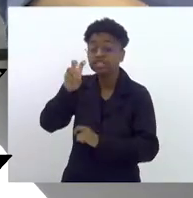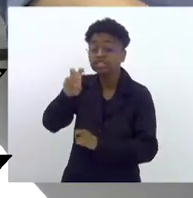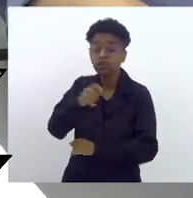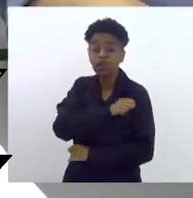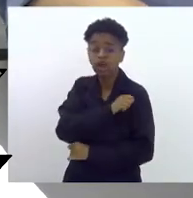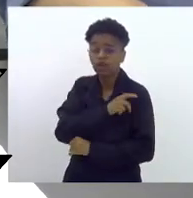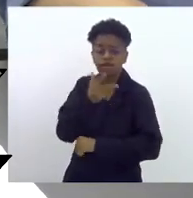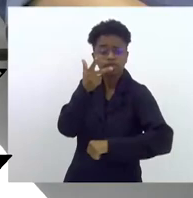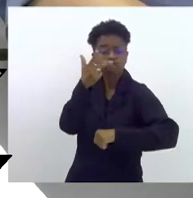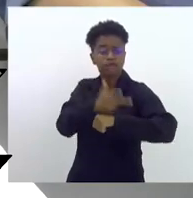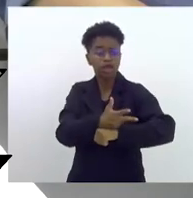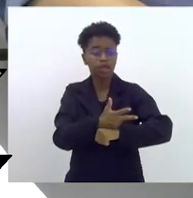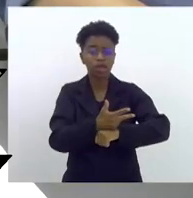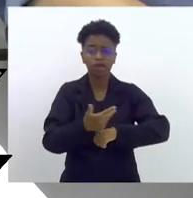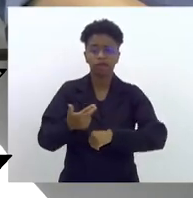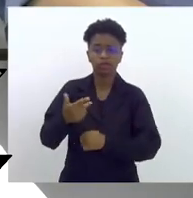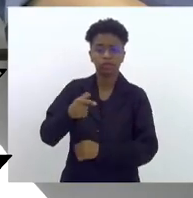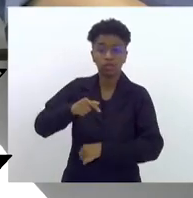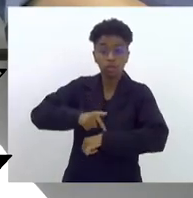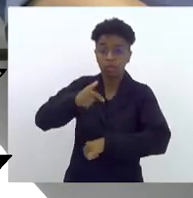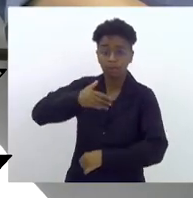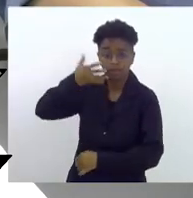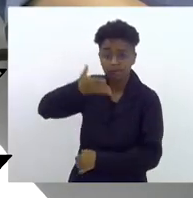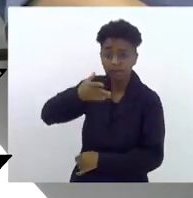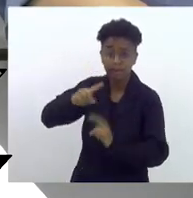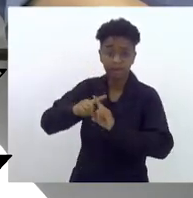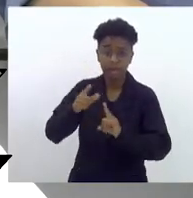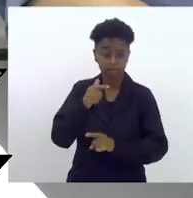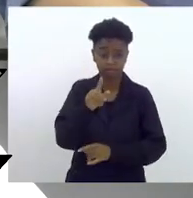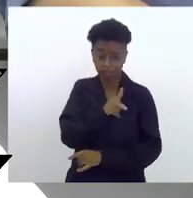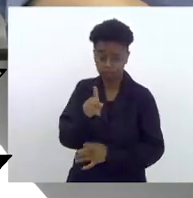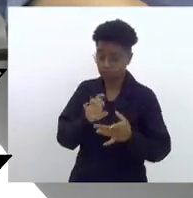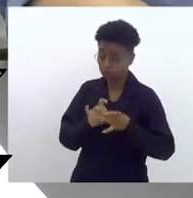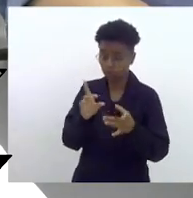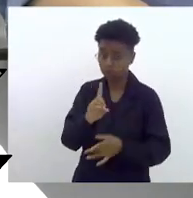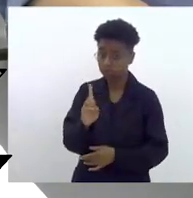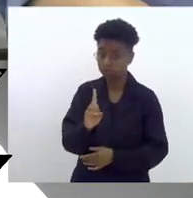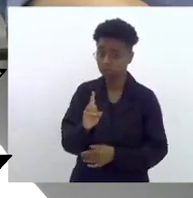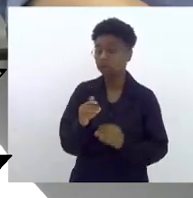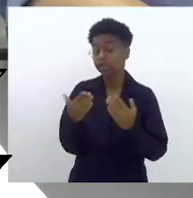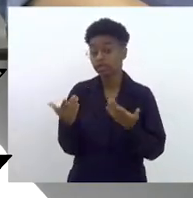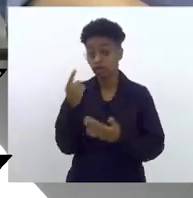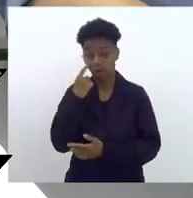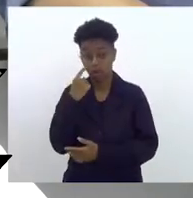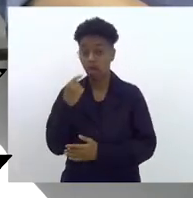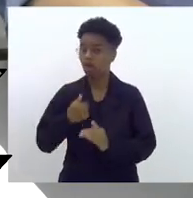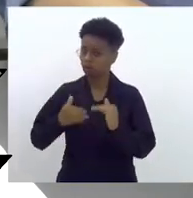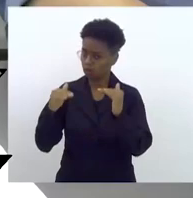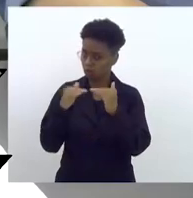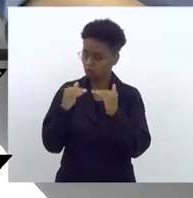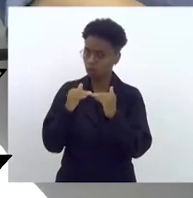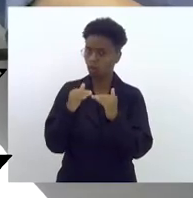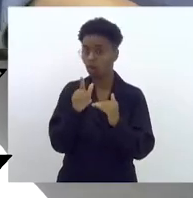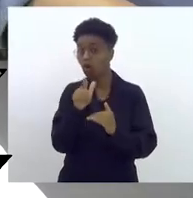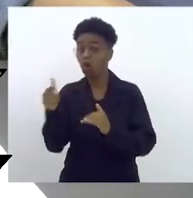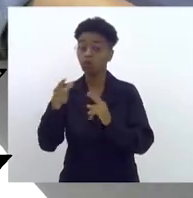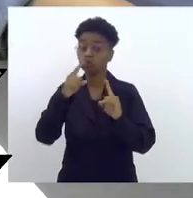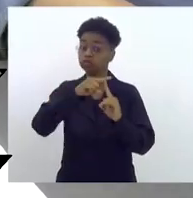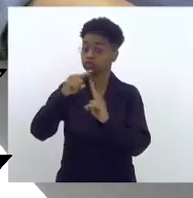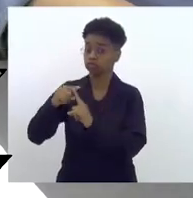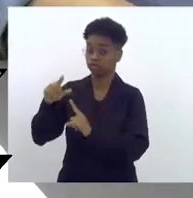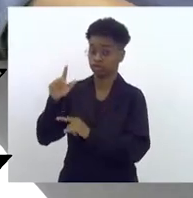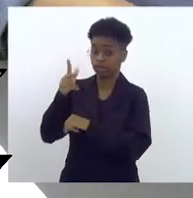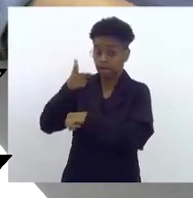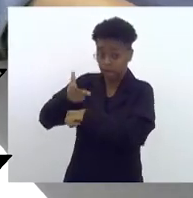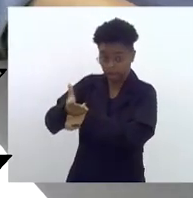filmando ele enquanto ele tá falando sem a devida autorização Então veja eu sou completamente favorável a essas outras câmaras